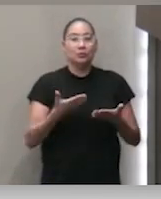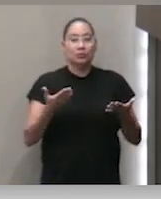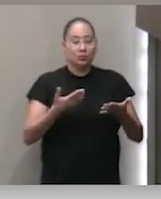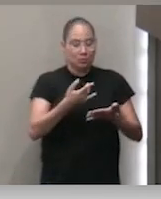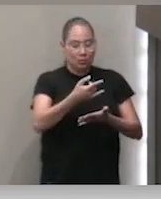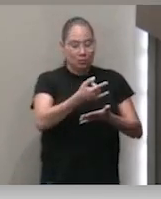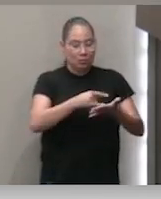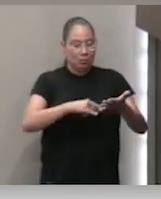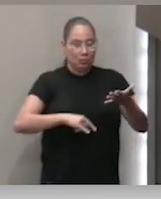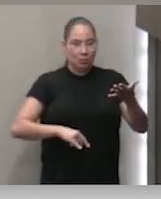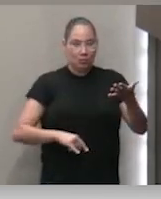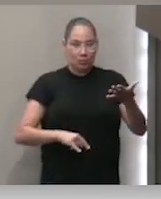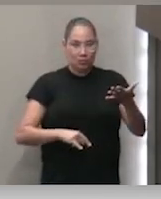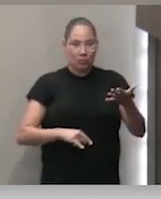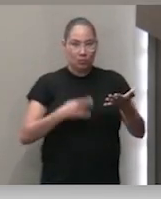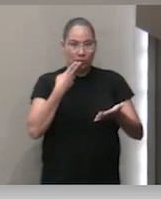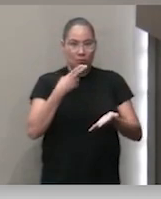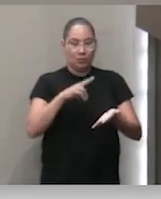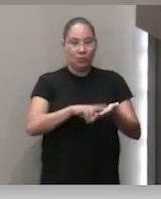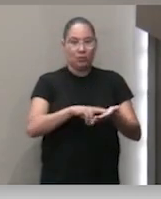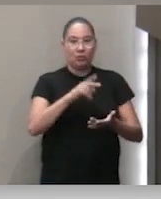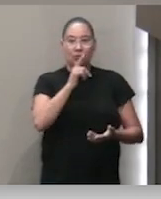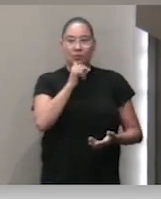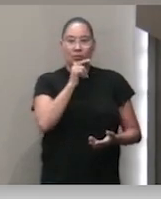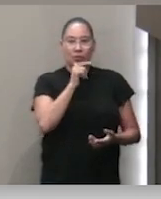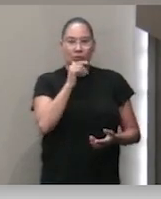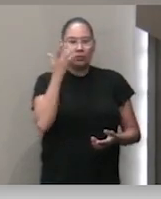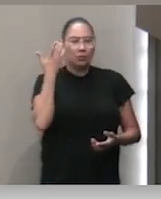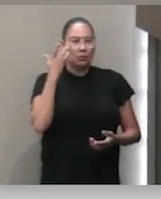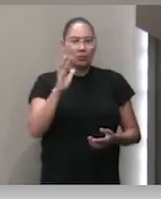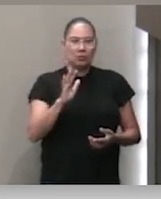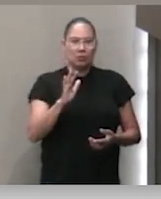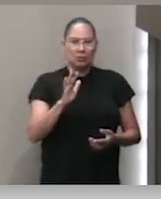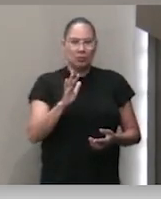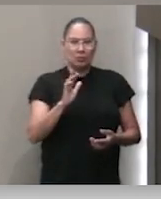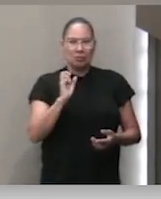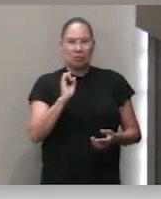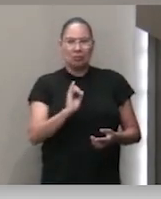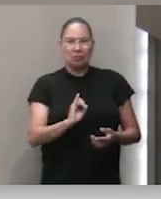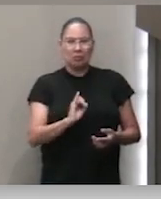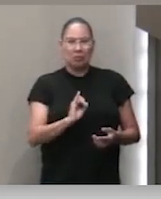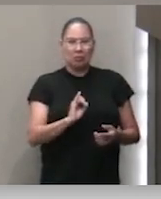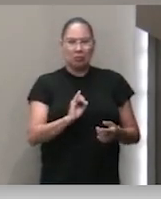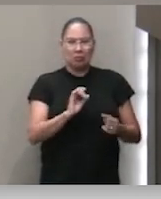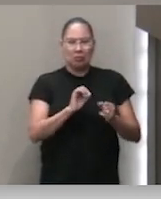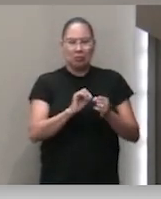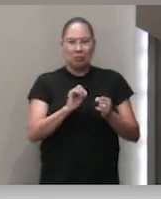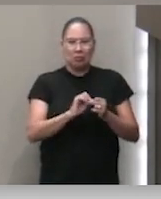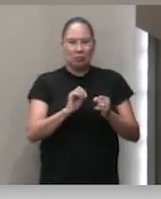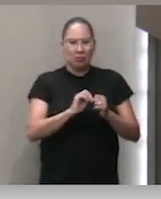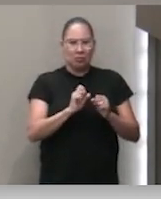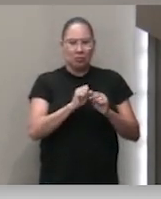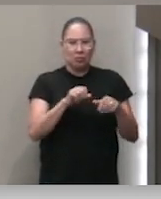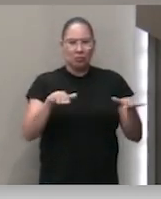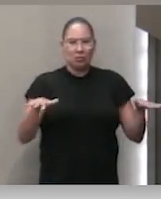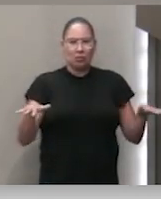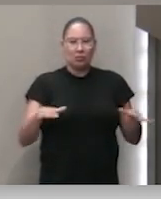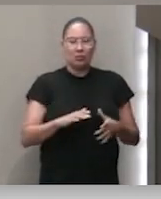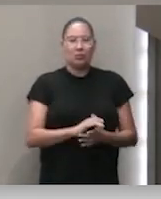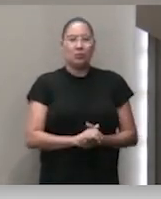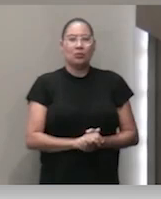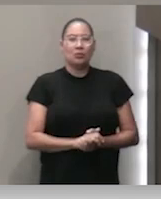filho em casa e que foi botado, não sei se aquilo lá é fake, o que é na rede social, vereadorada,